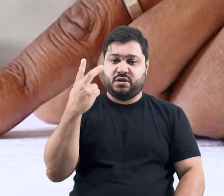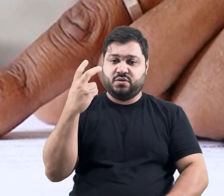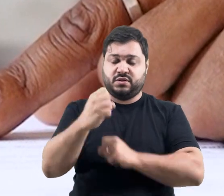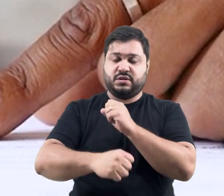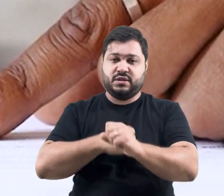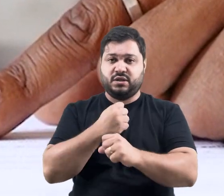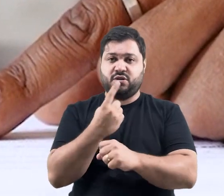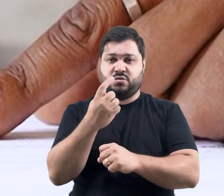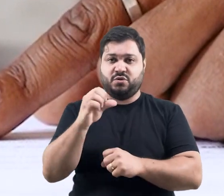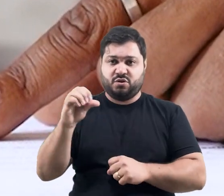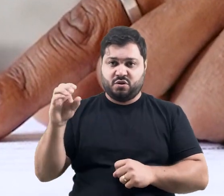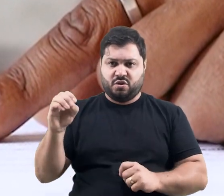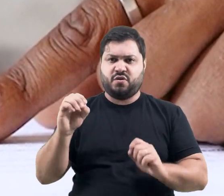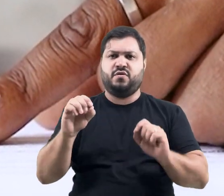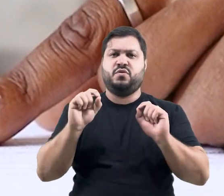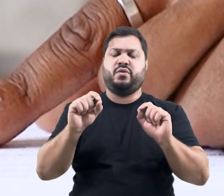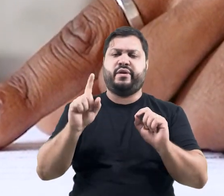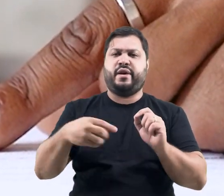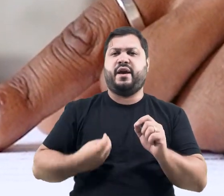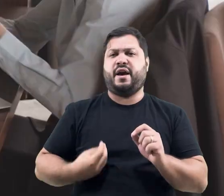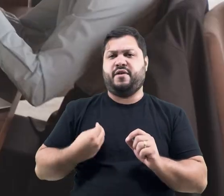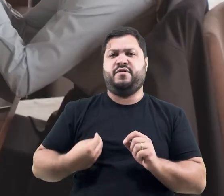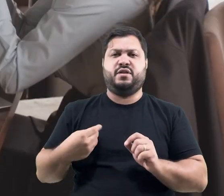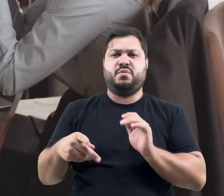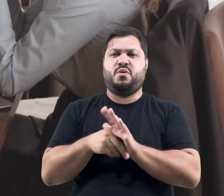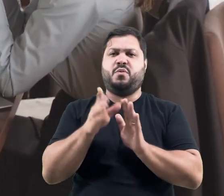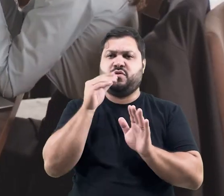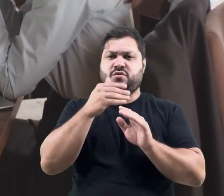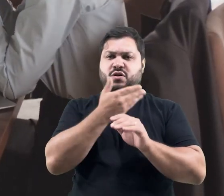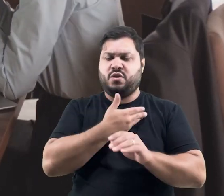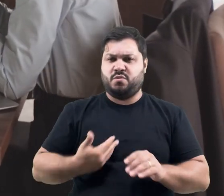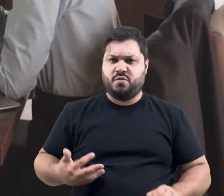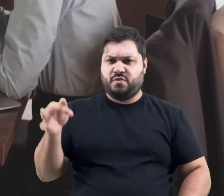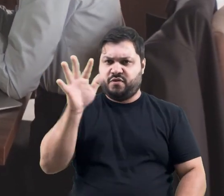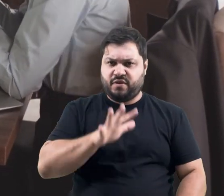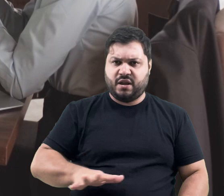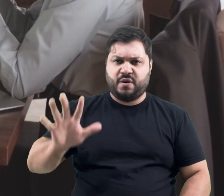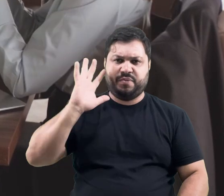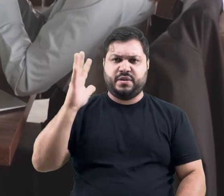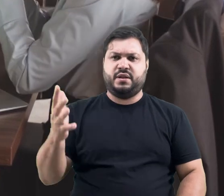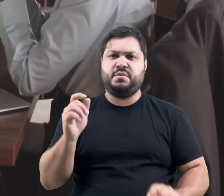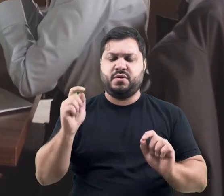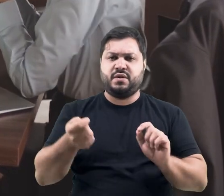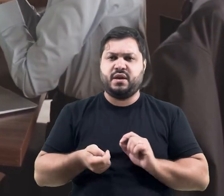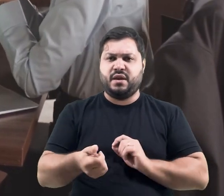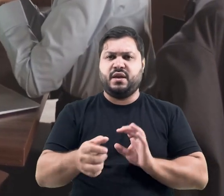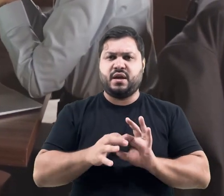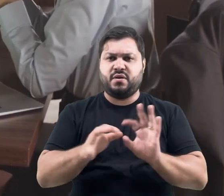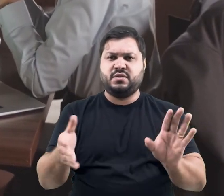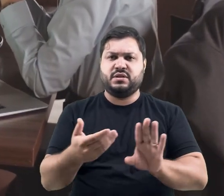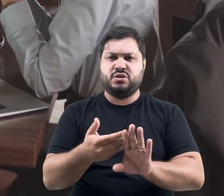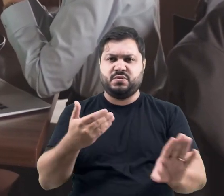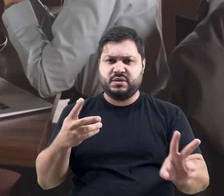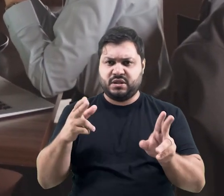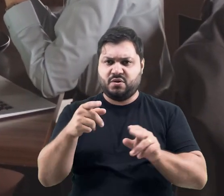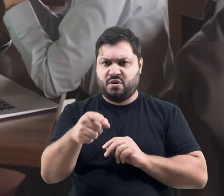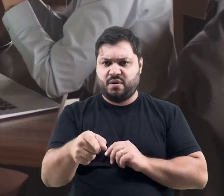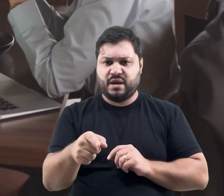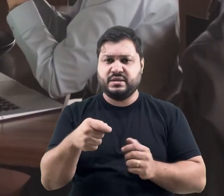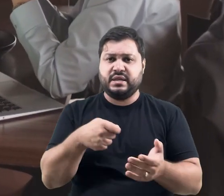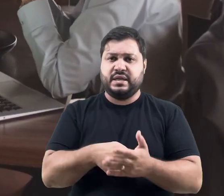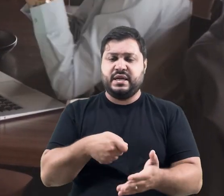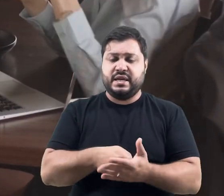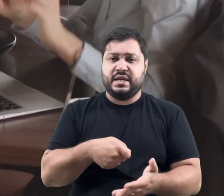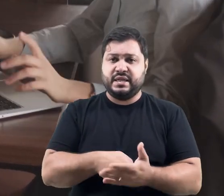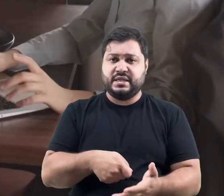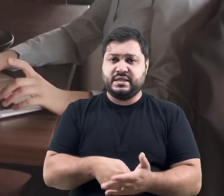Lei 8.112 de 1990, que rege a vida funcional de servidores públicos federais, determina que a concessão de uma